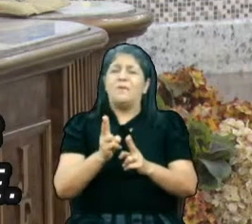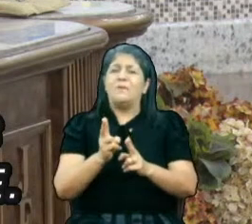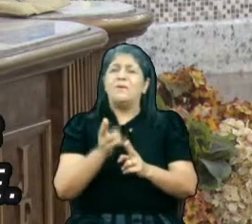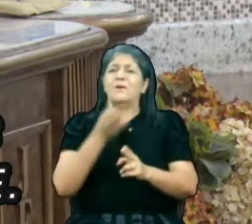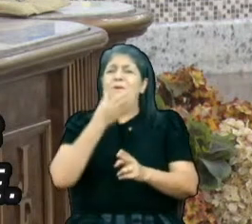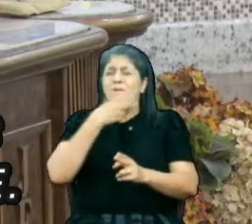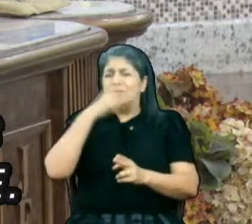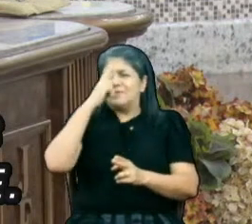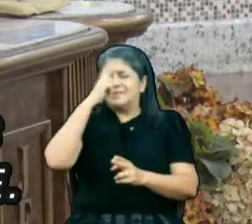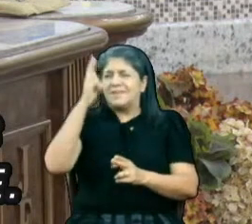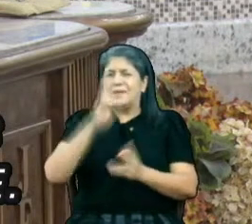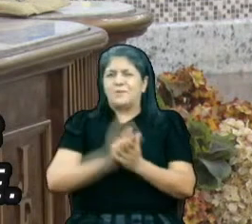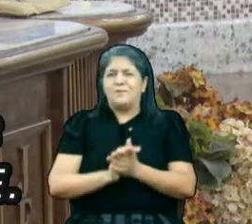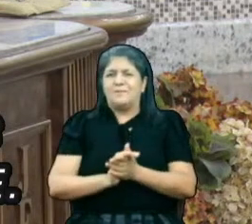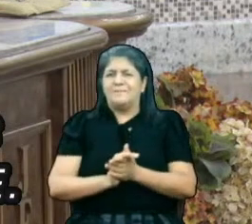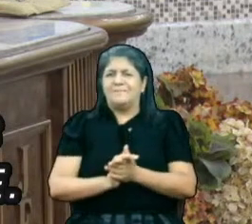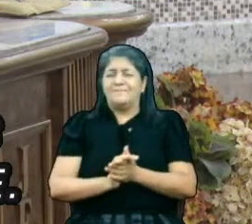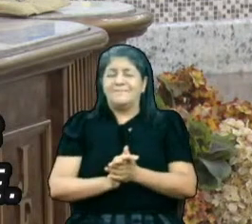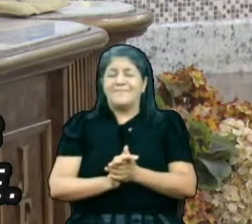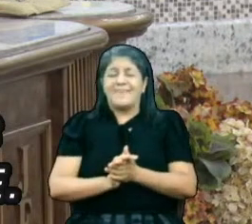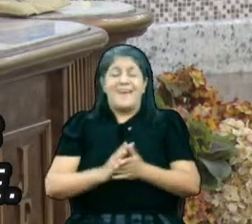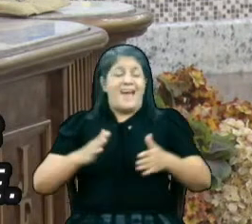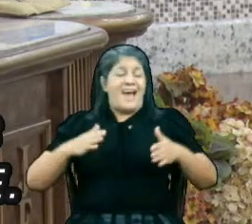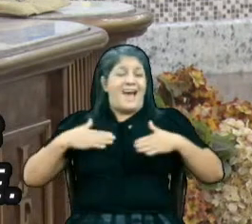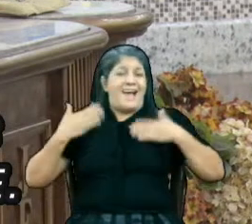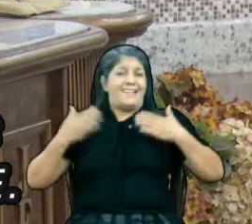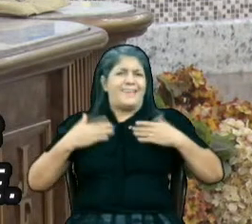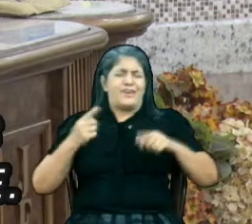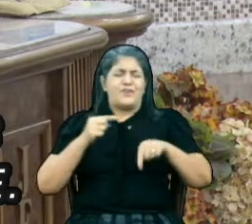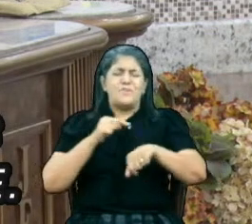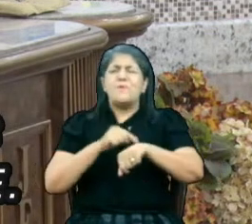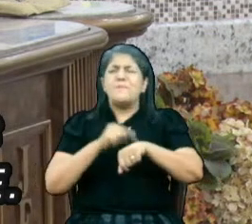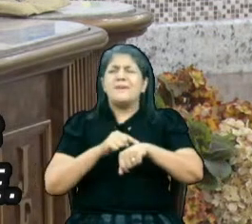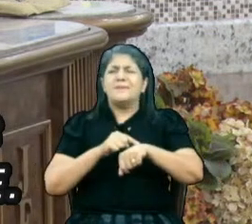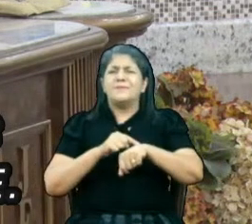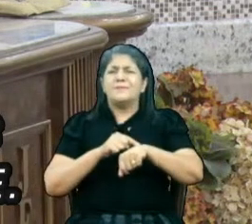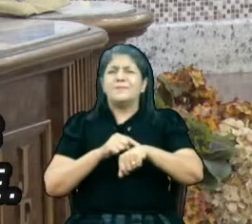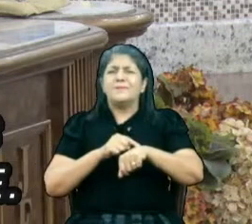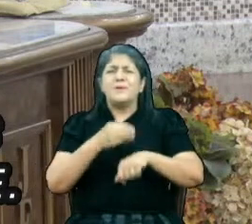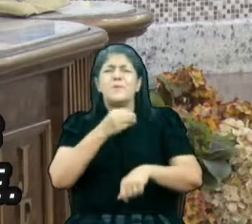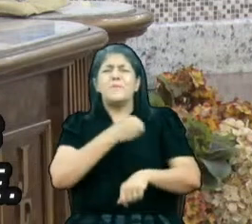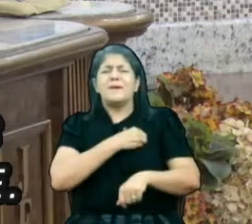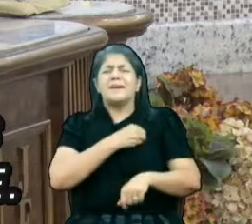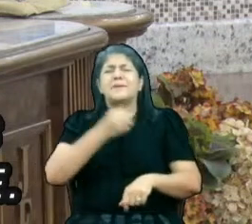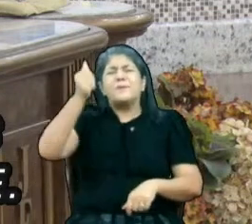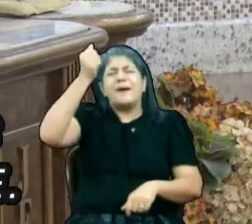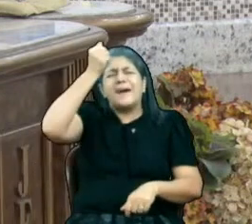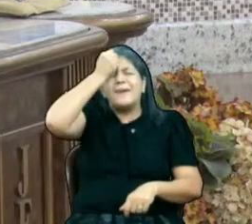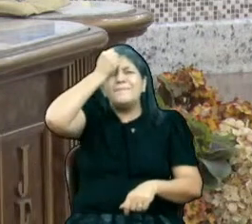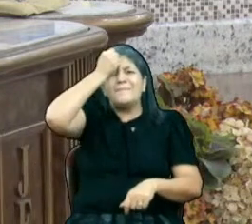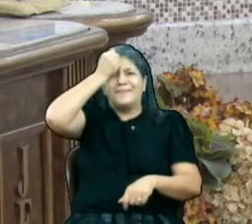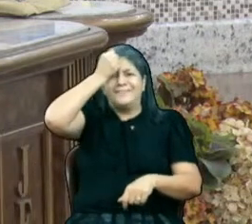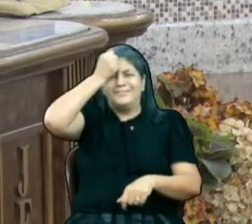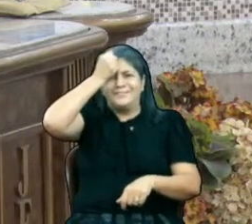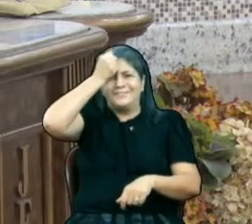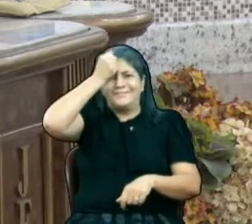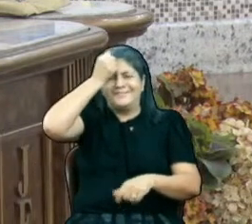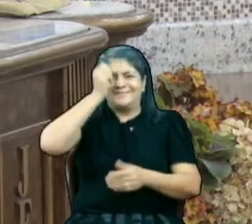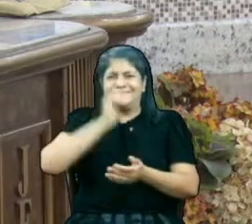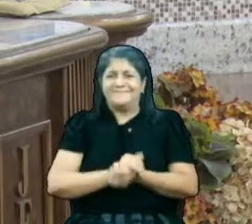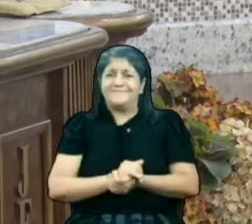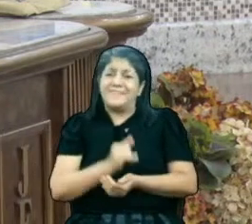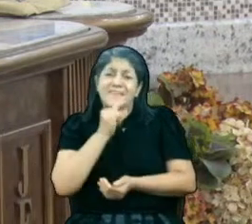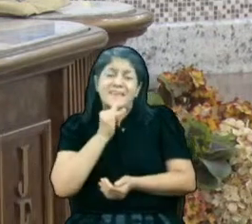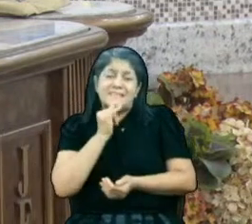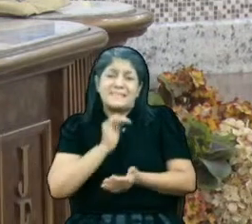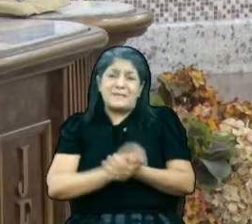por um pecador que se arrepende amém amém igreja É eu